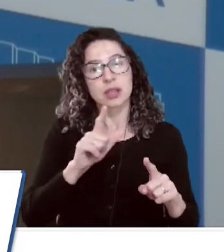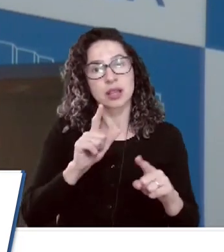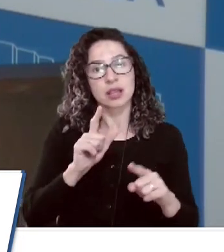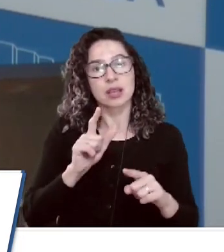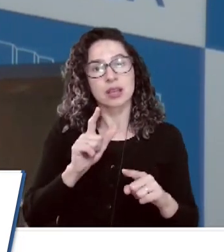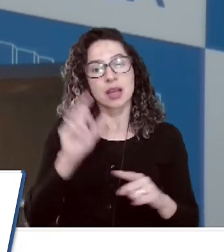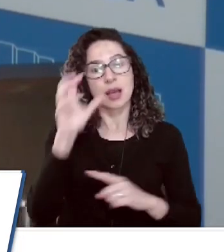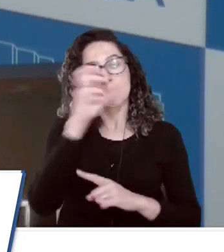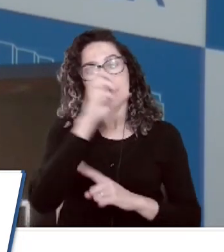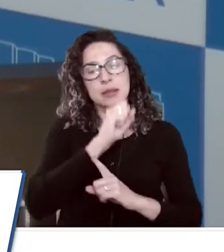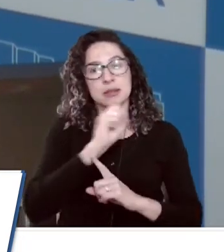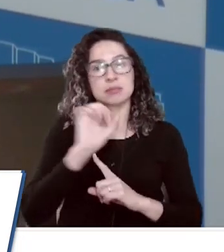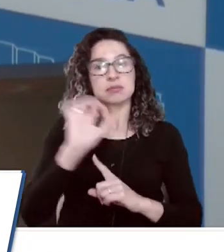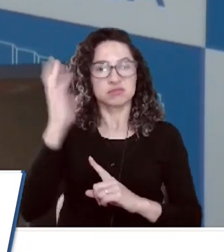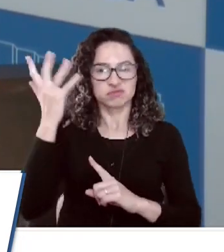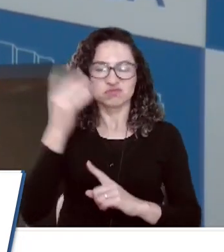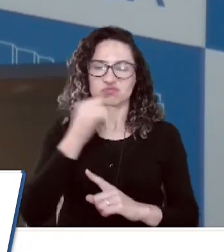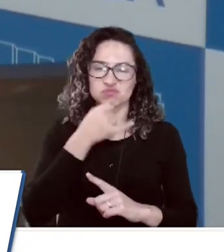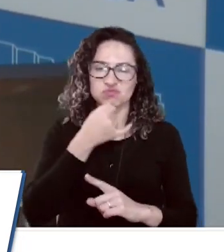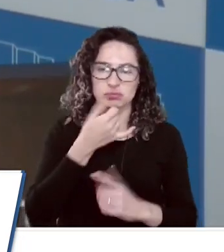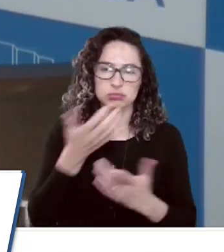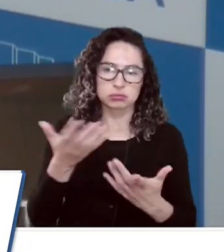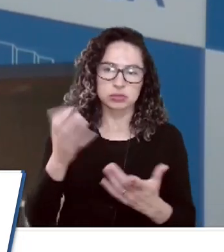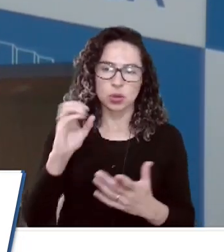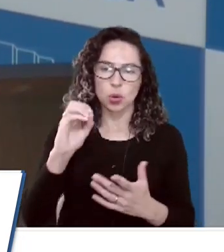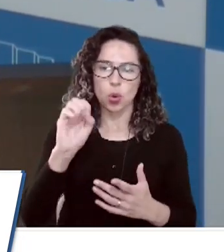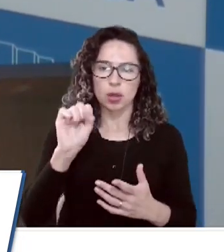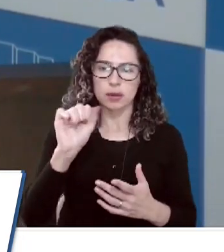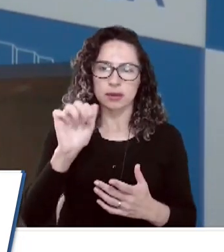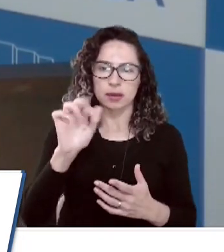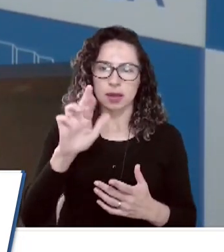desse episódio lamentável do Oscar, é a